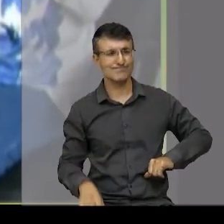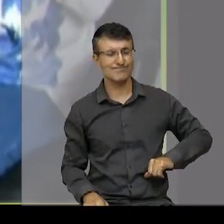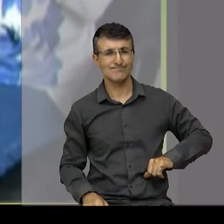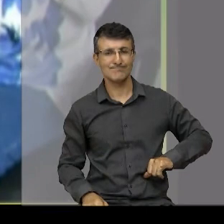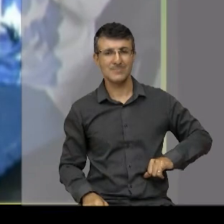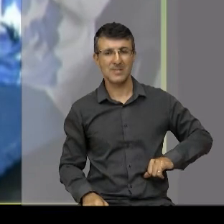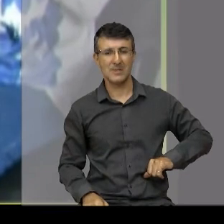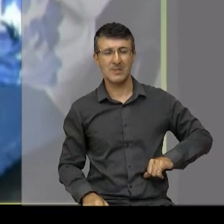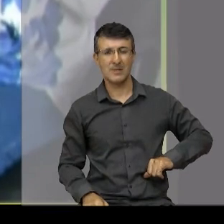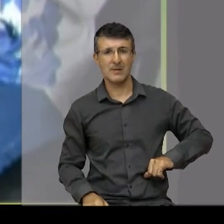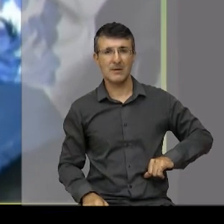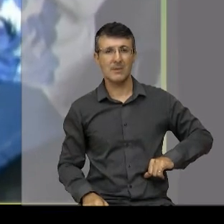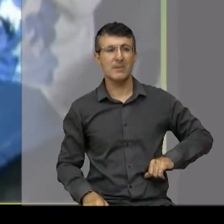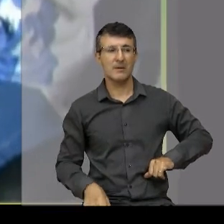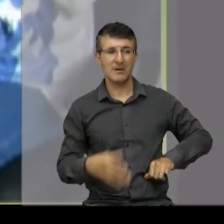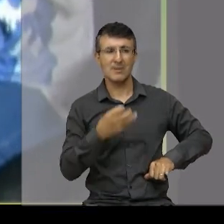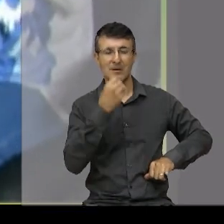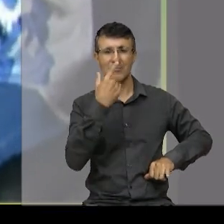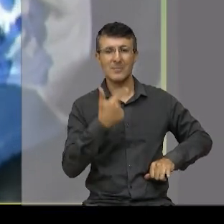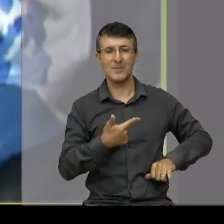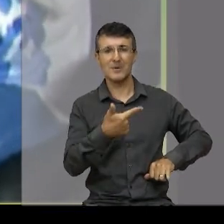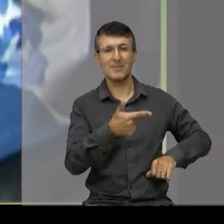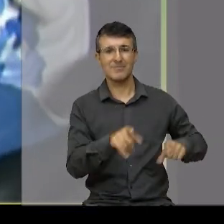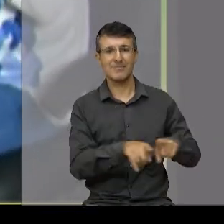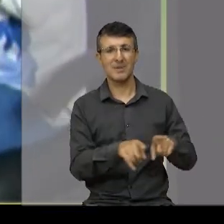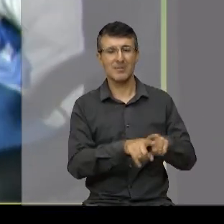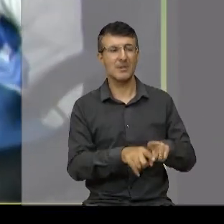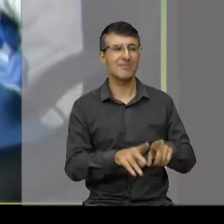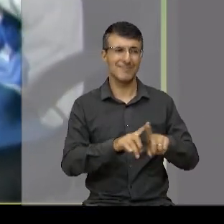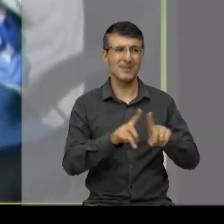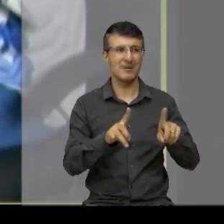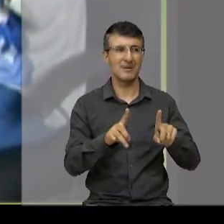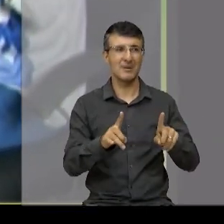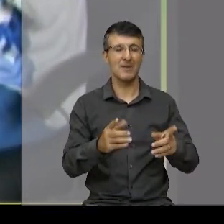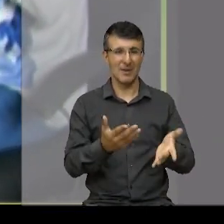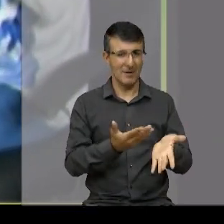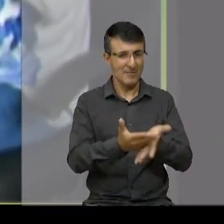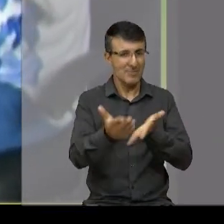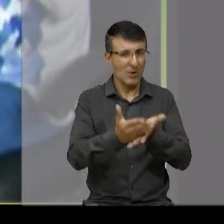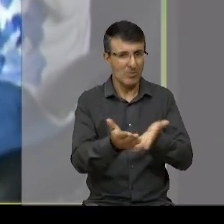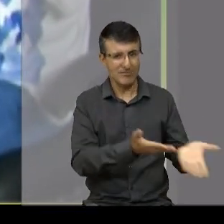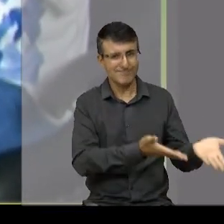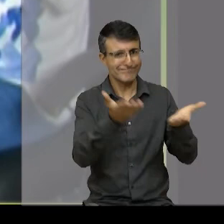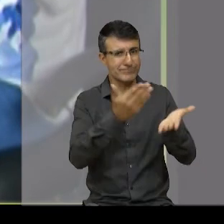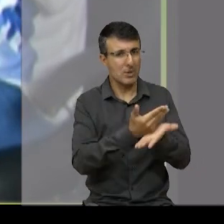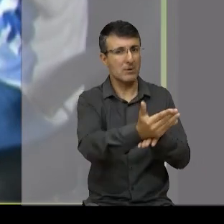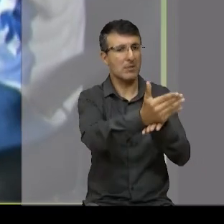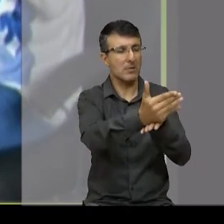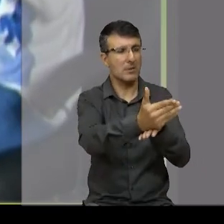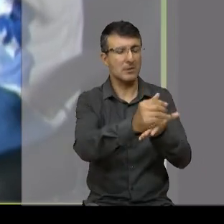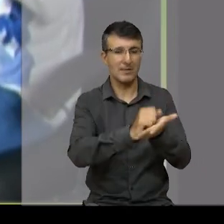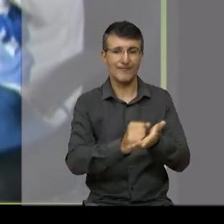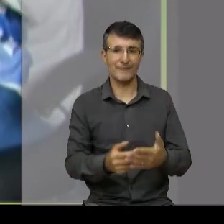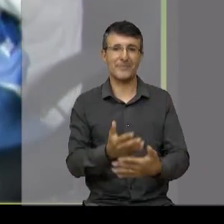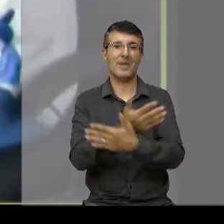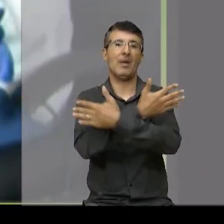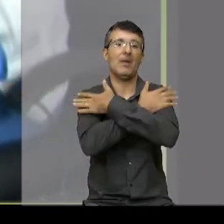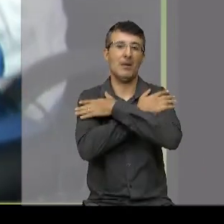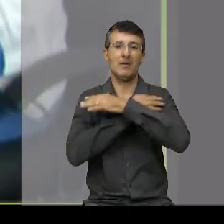uma boa luta. Mas vamos começar então, né, com as mulheres, porque senão querer abraçar o mundo, quem nos dera,